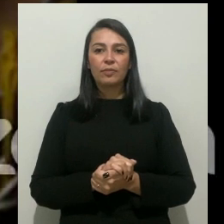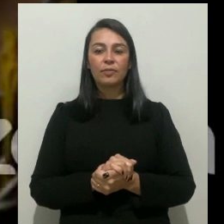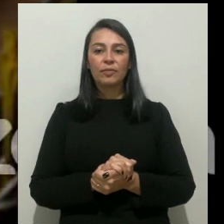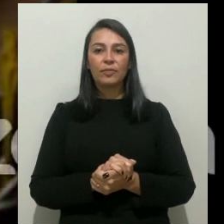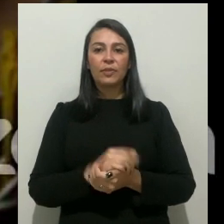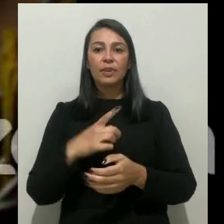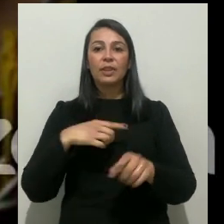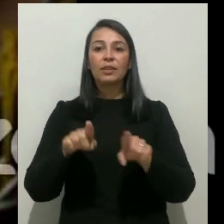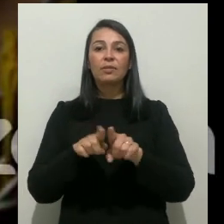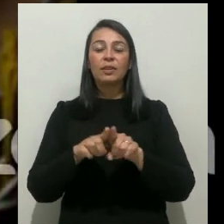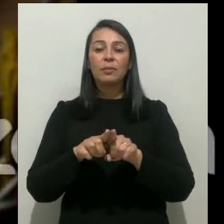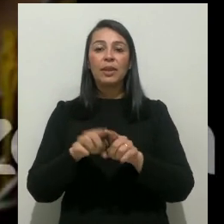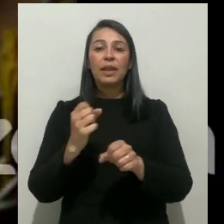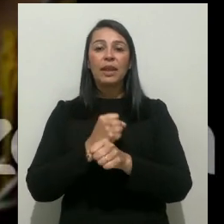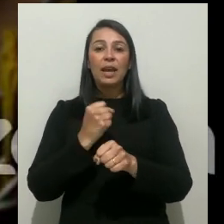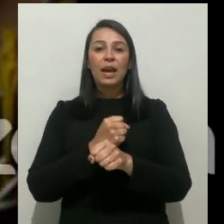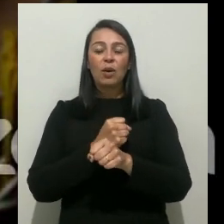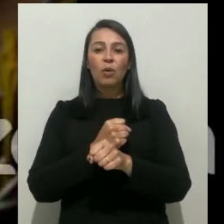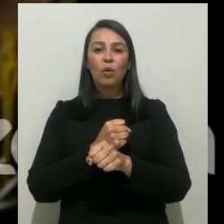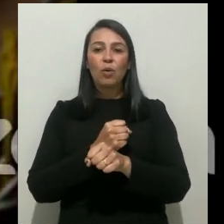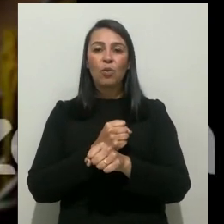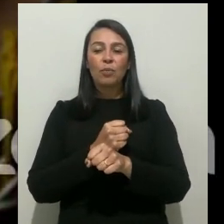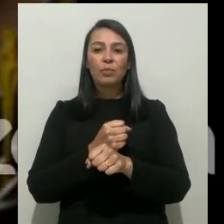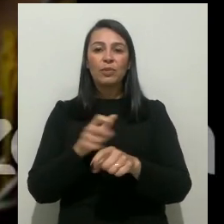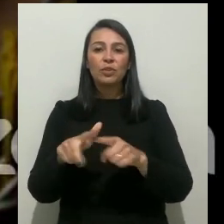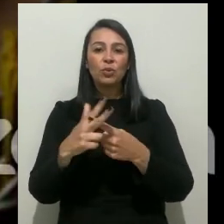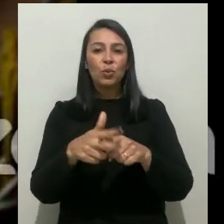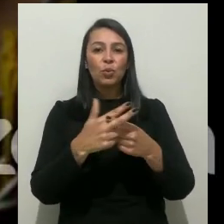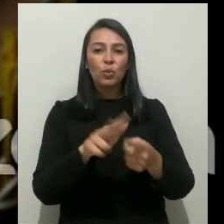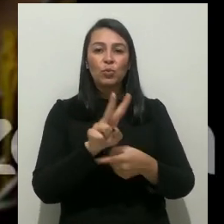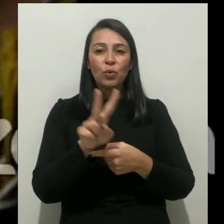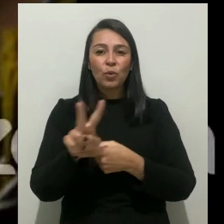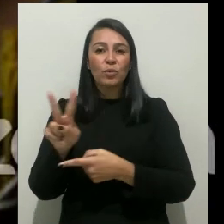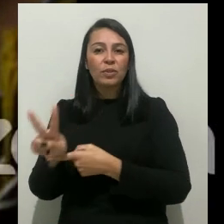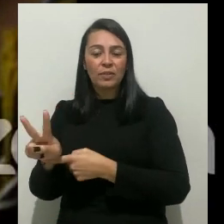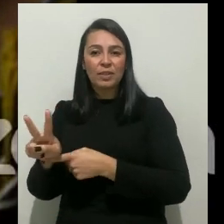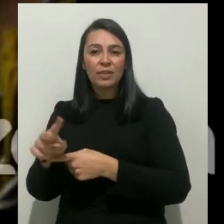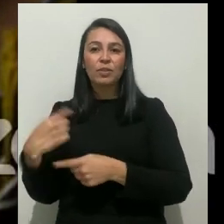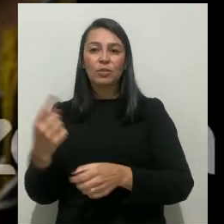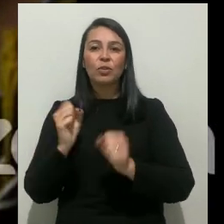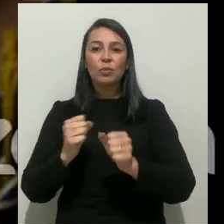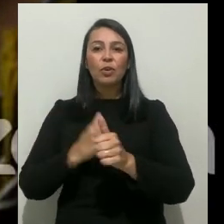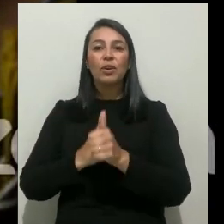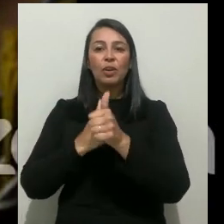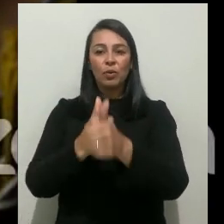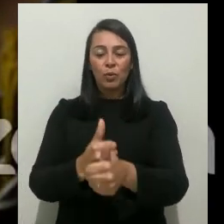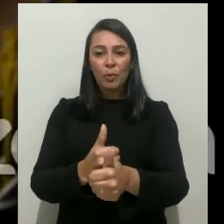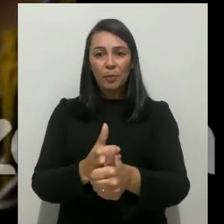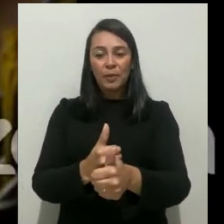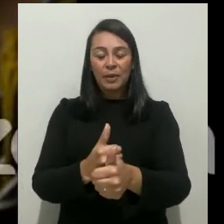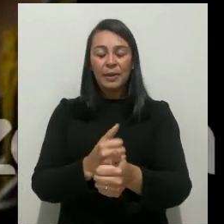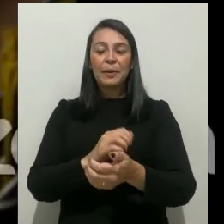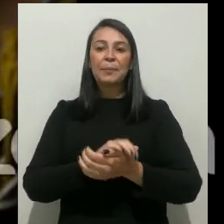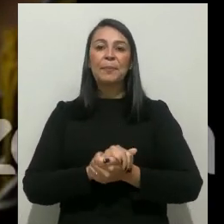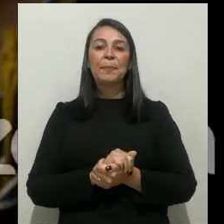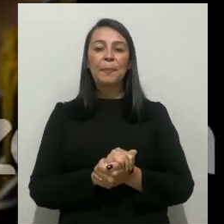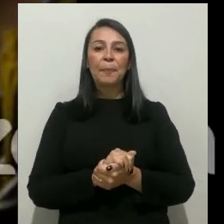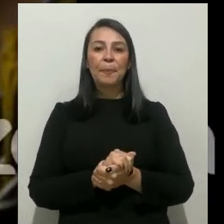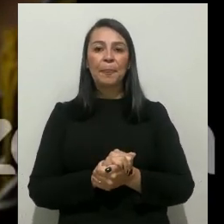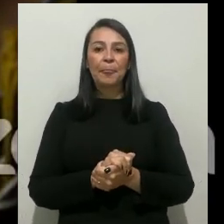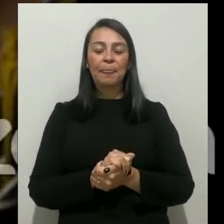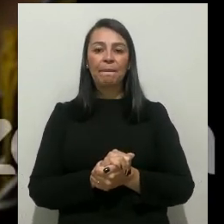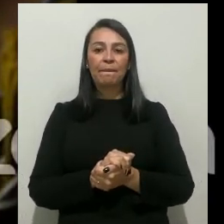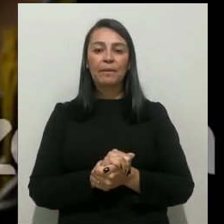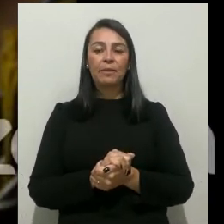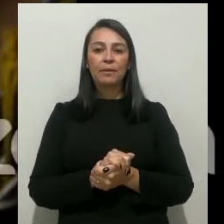apareceu a obra de conservação do Cristo para a gente acompanhar. E nessa época a Caterina estava grávida, Vinícius, dela,